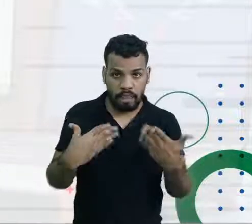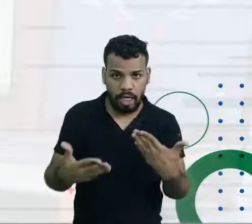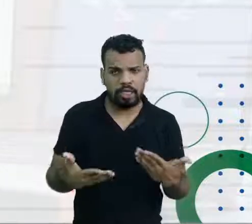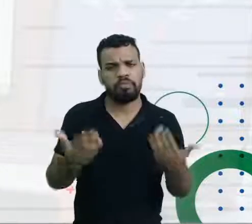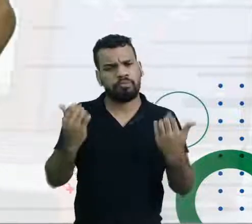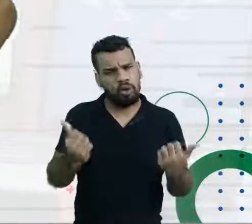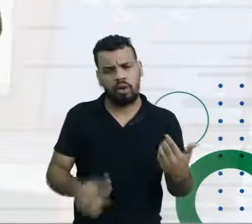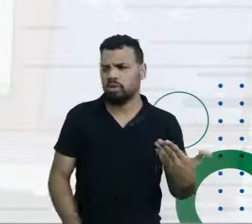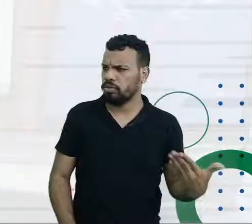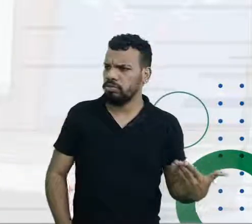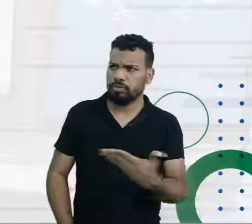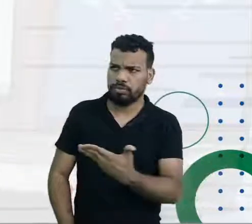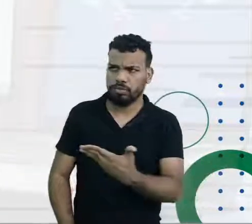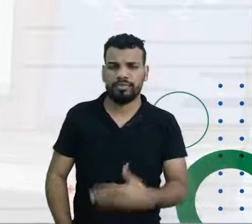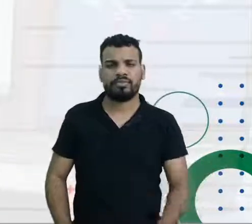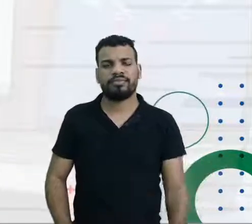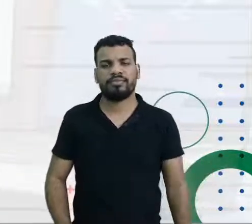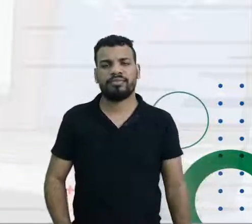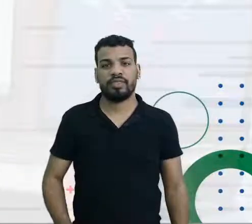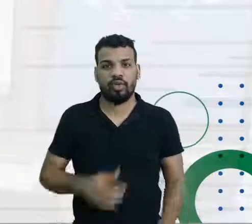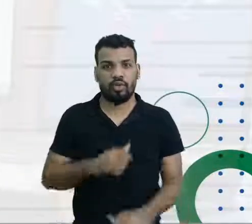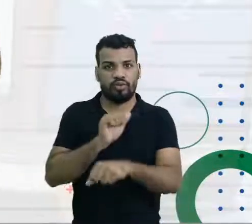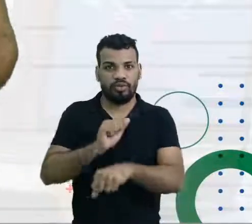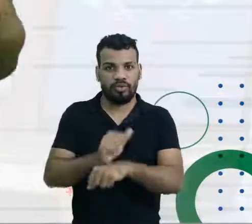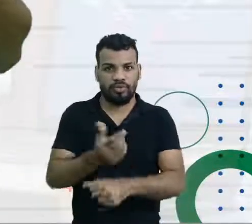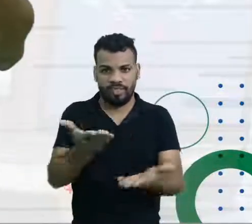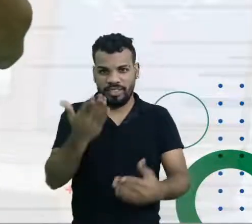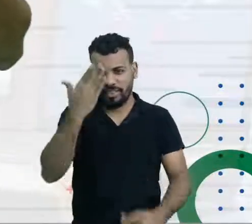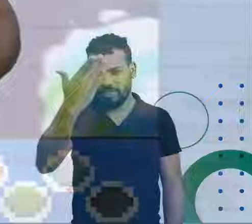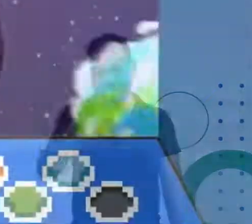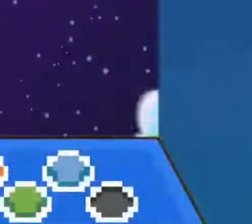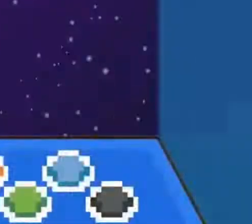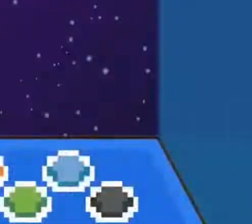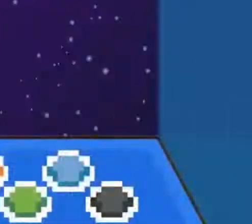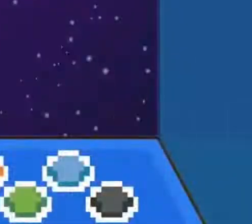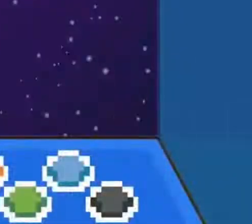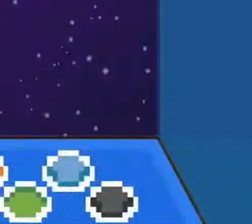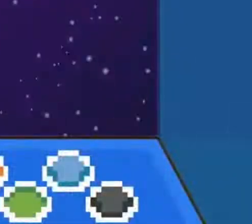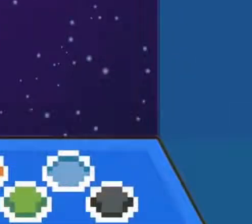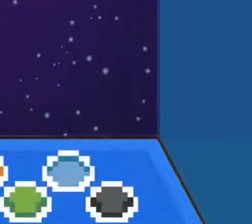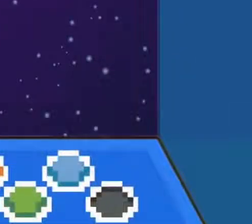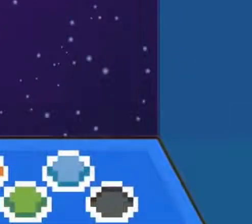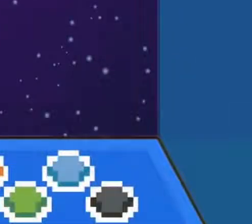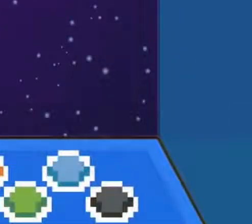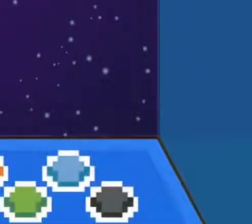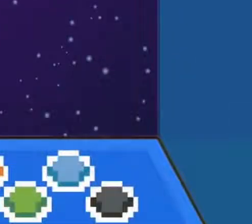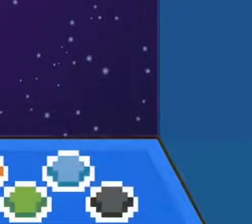acessar lá. E eu fico no aguardo. Valeu!